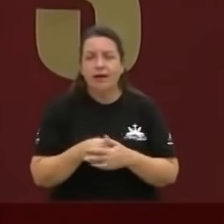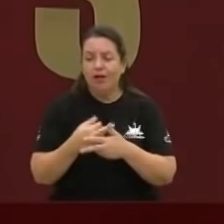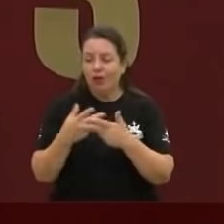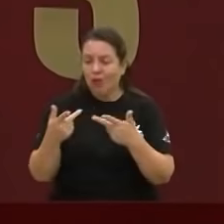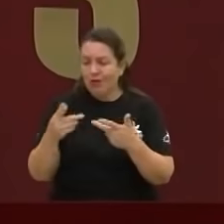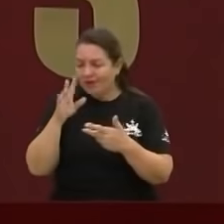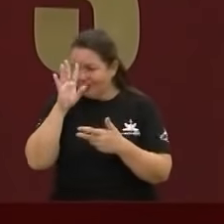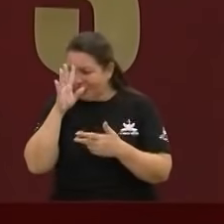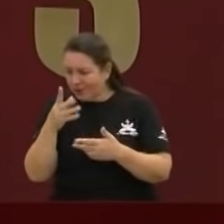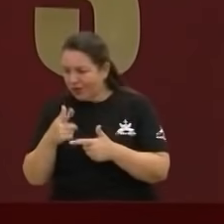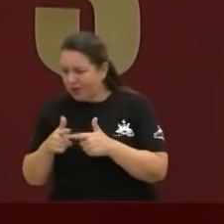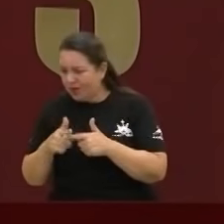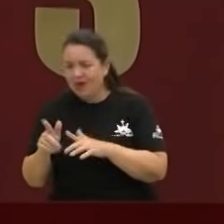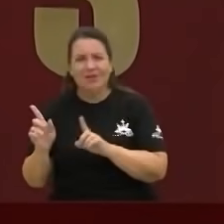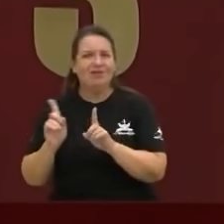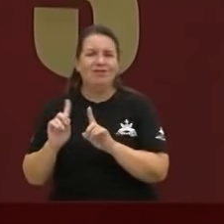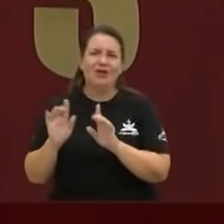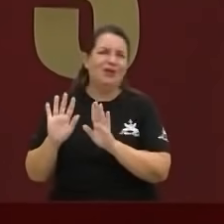problema.